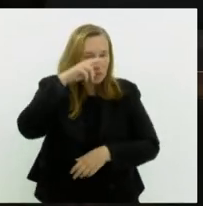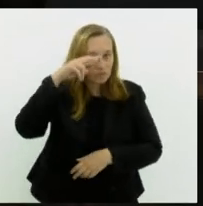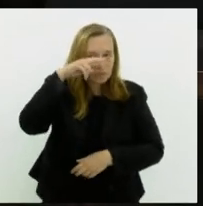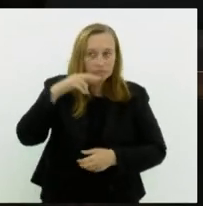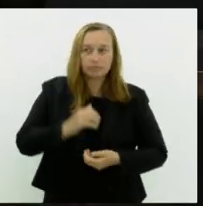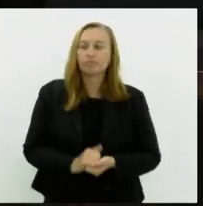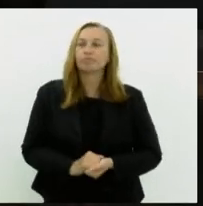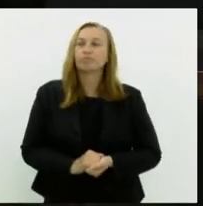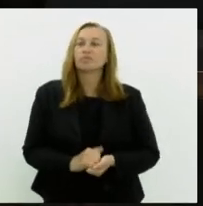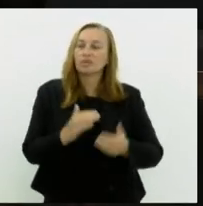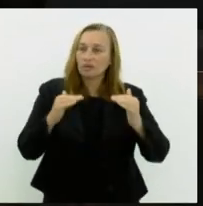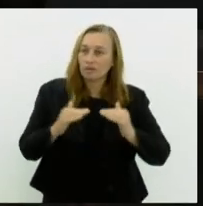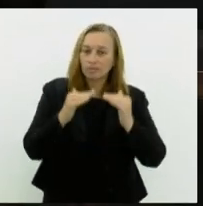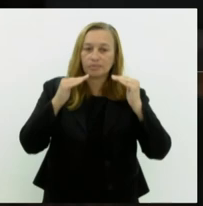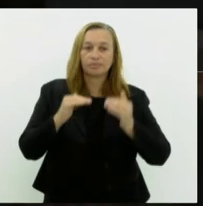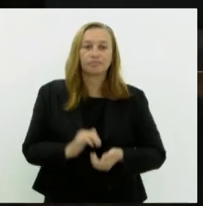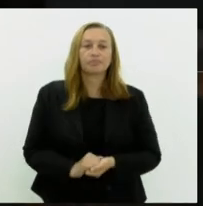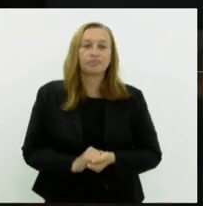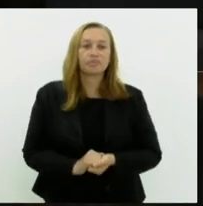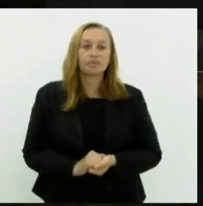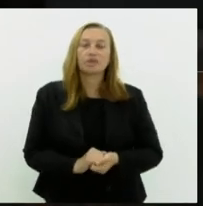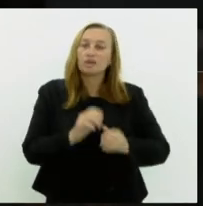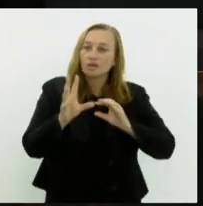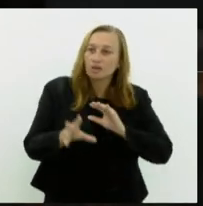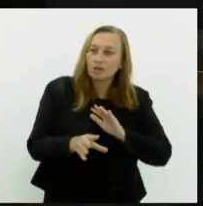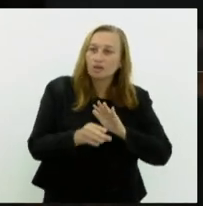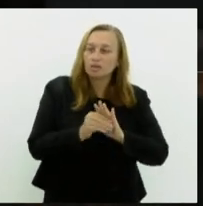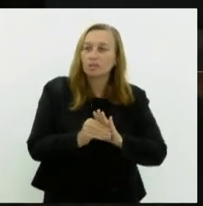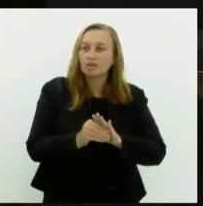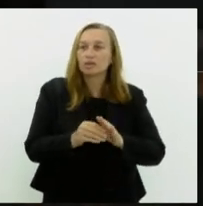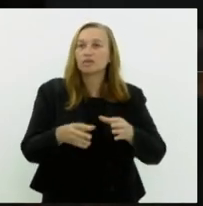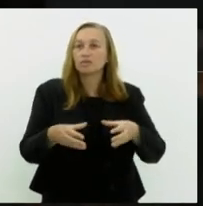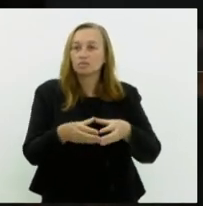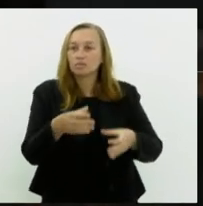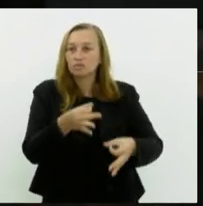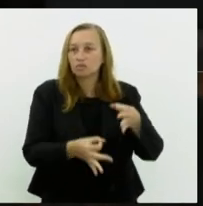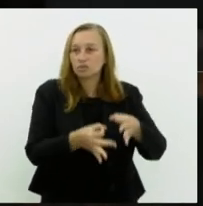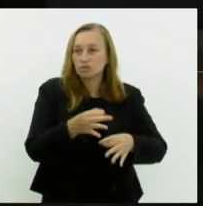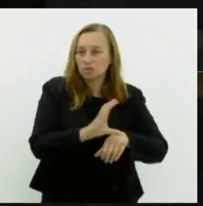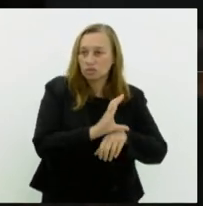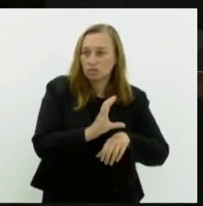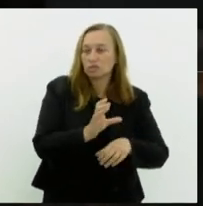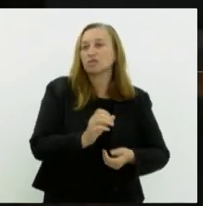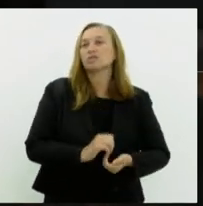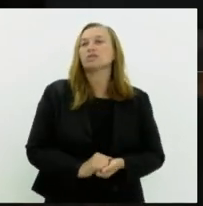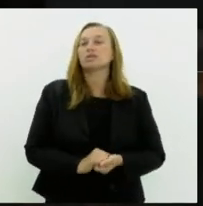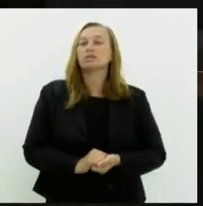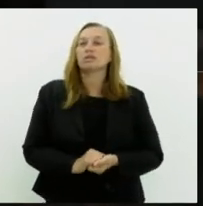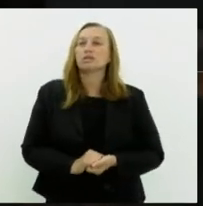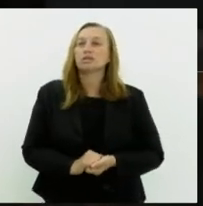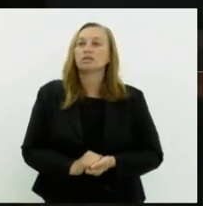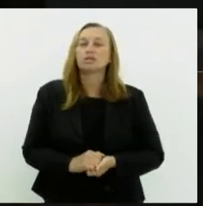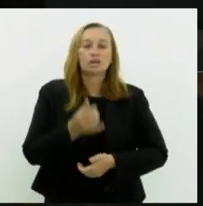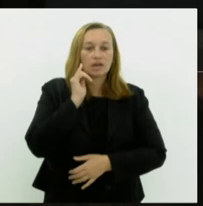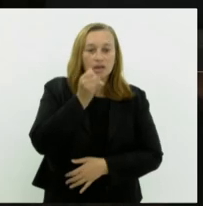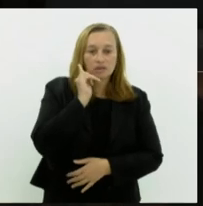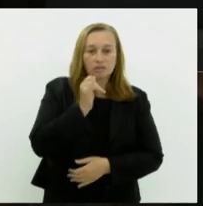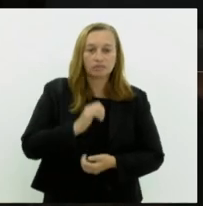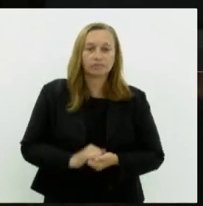Controle. Favorável. Com a emenda da Comissão de Constituição e Justiça.